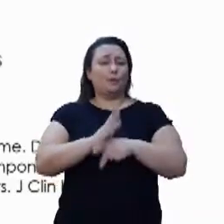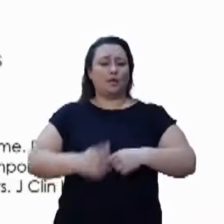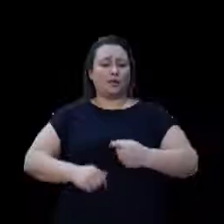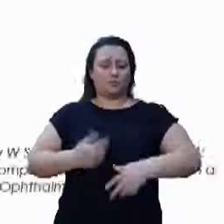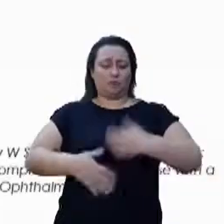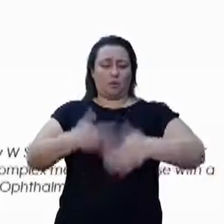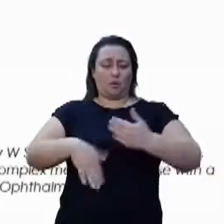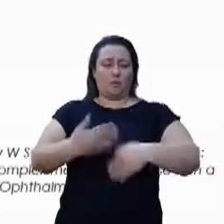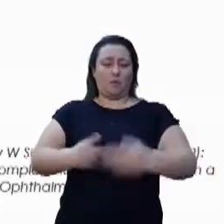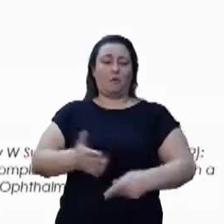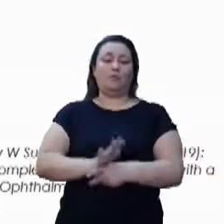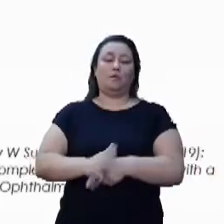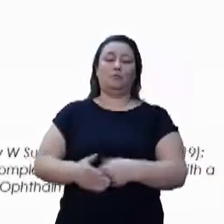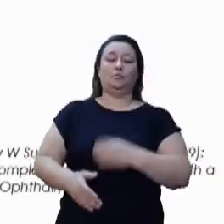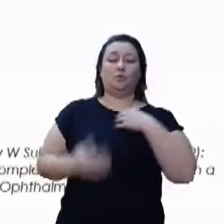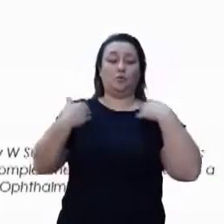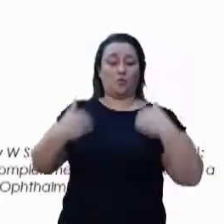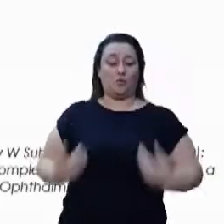lipídica.